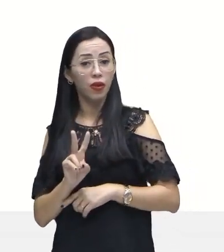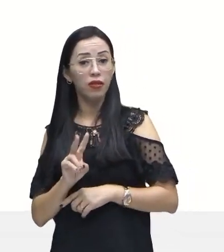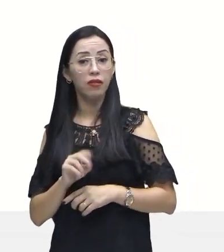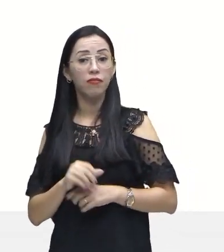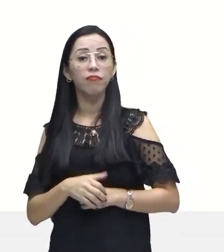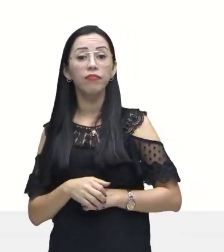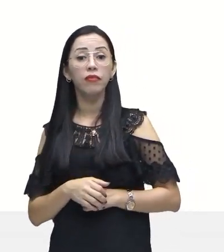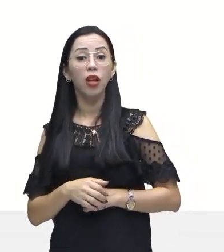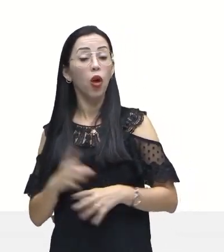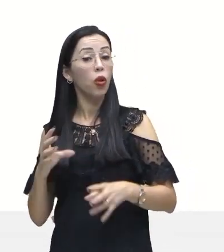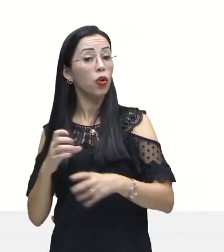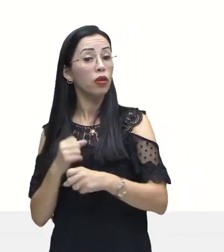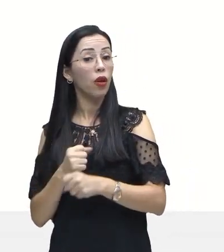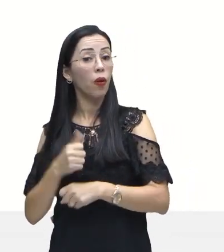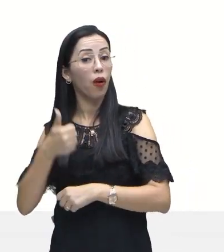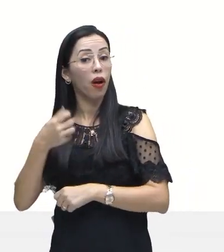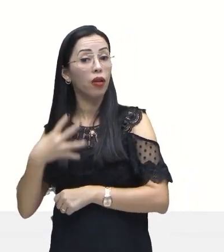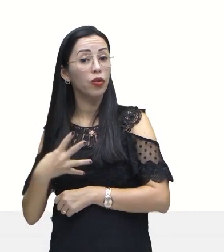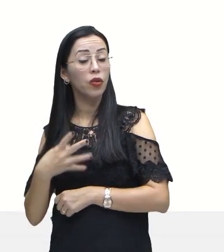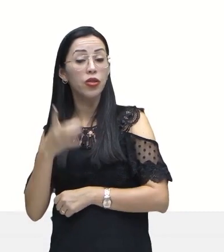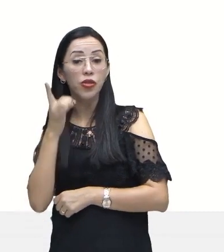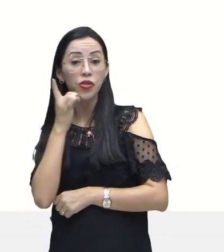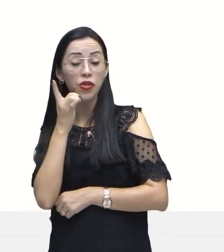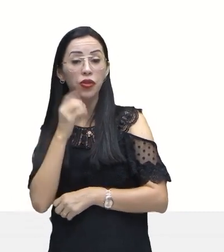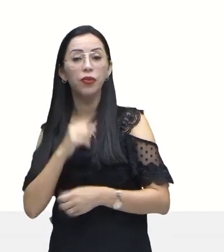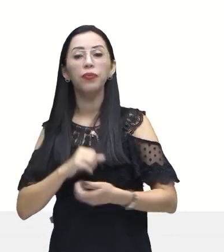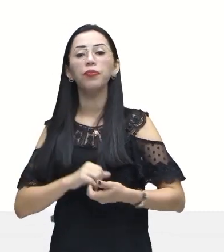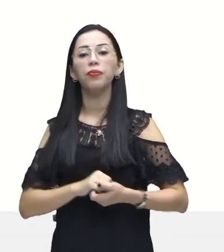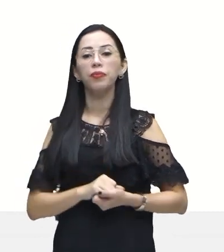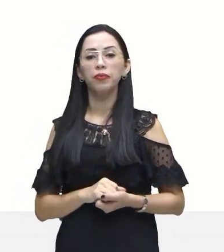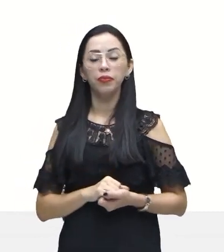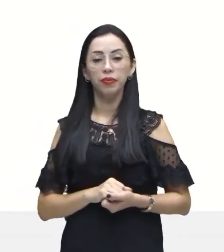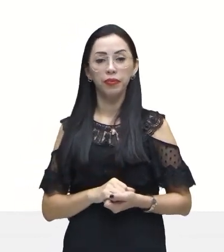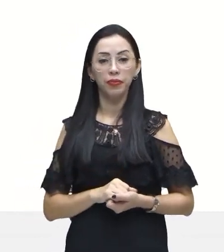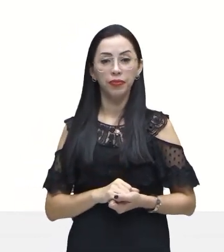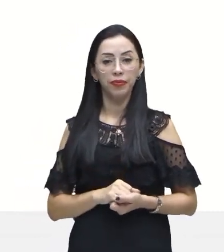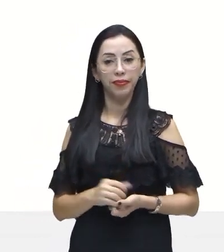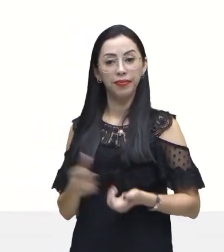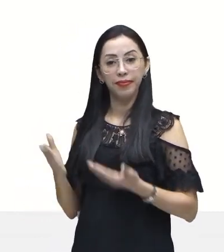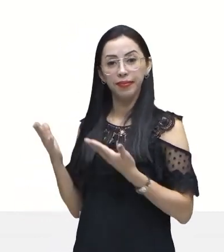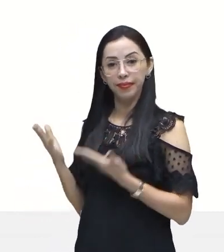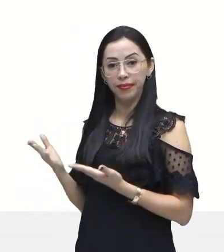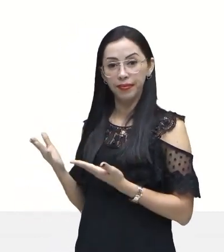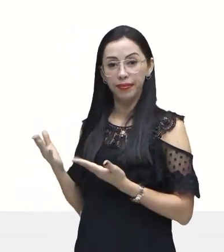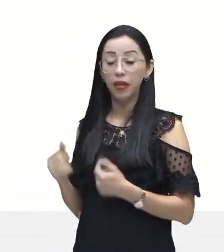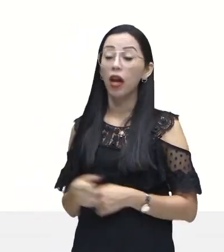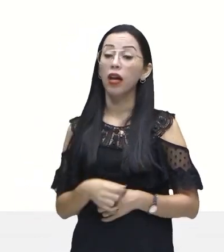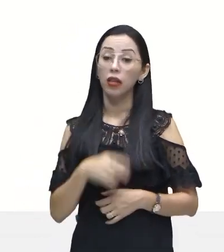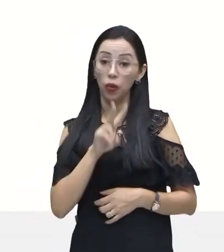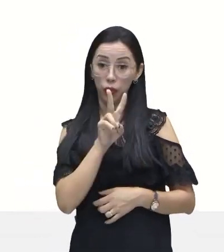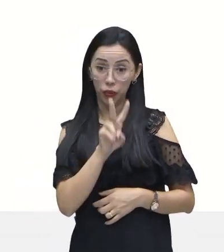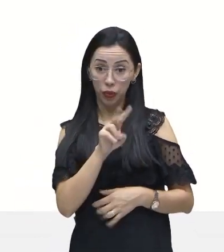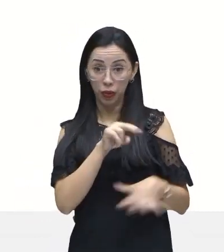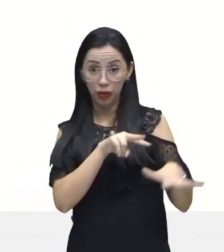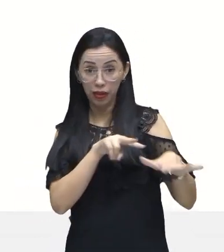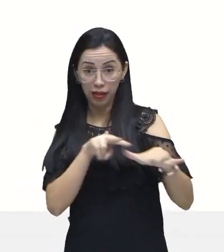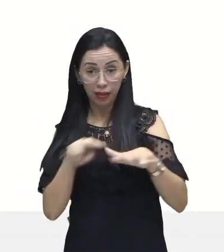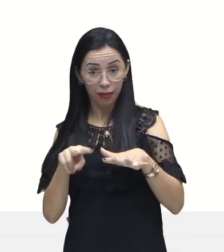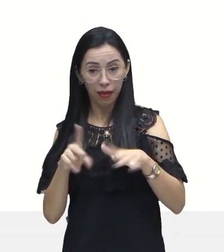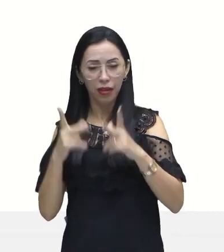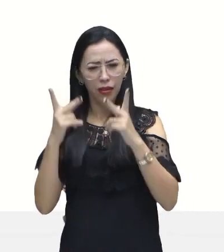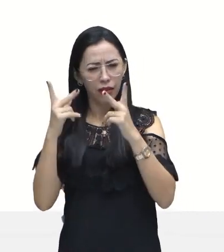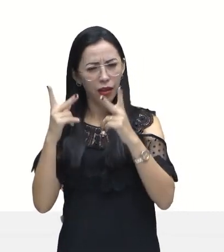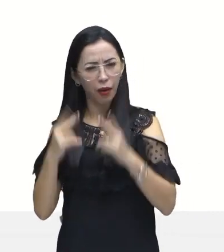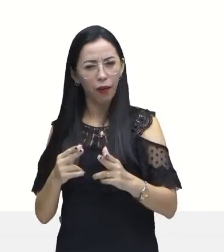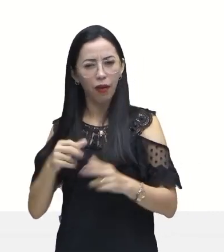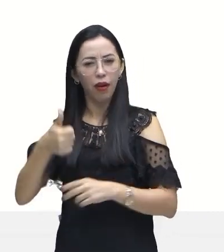total? 14 dias. Ou seja, 2 semanas tem o equivalente a